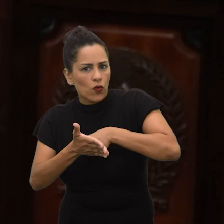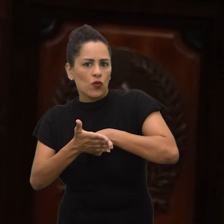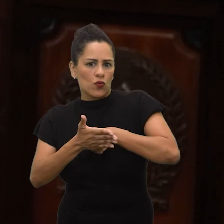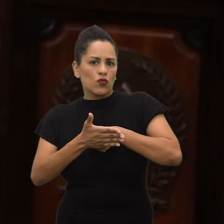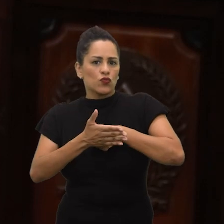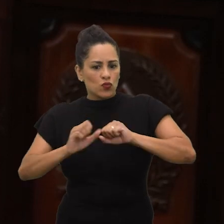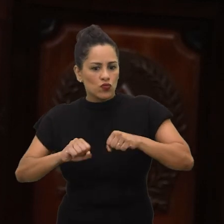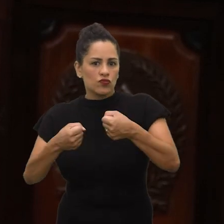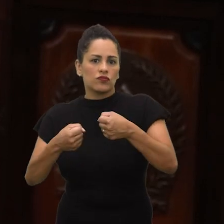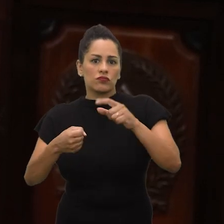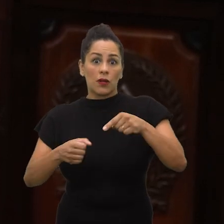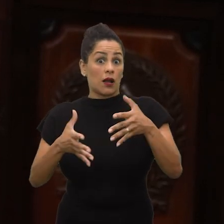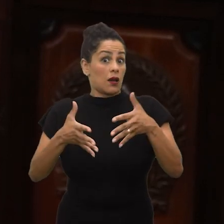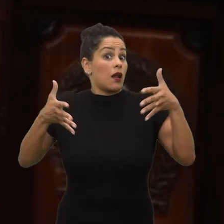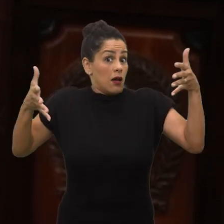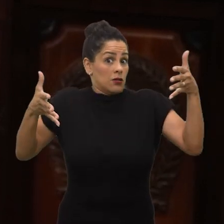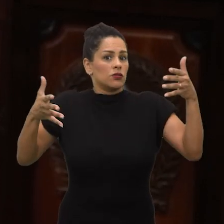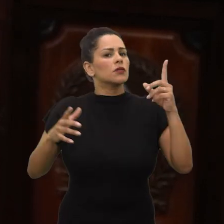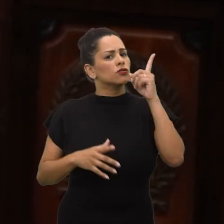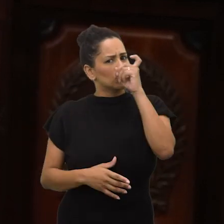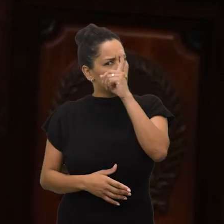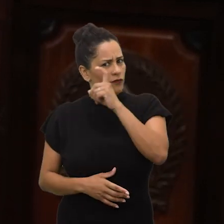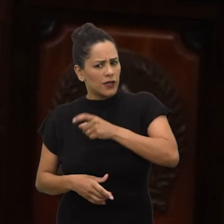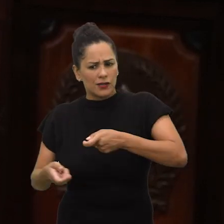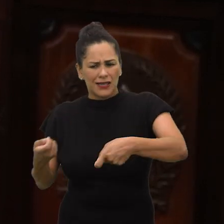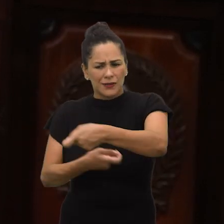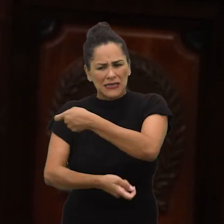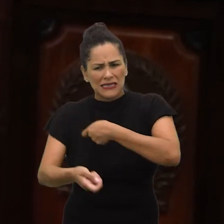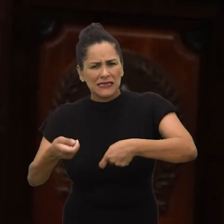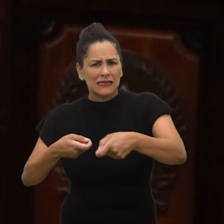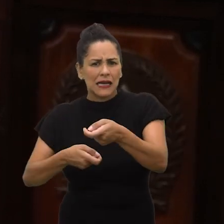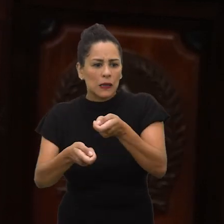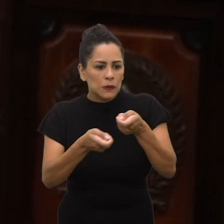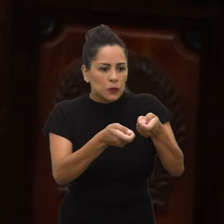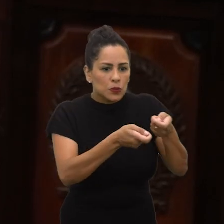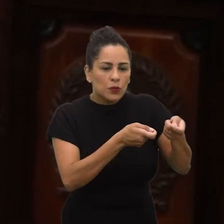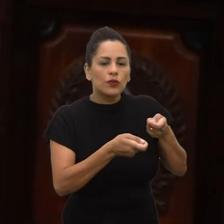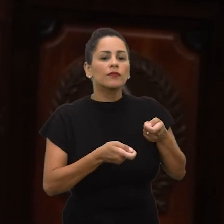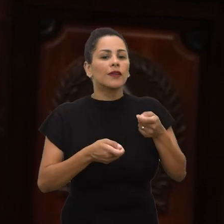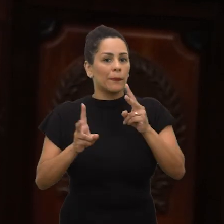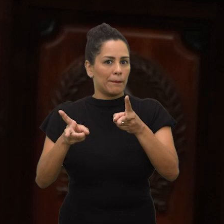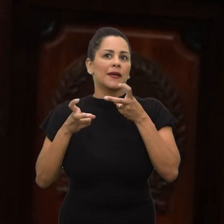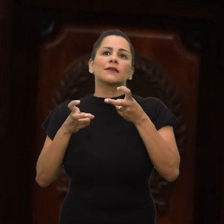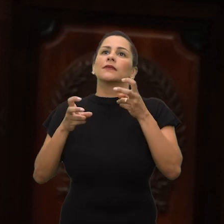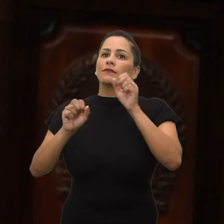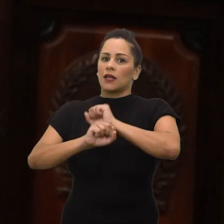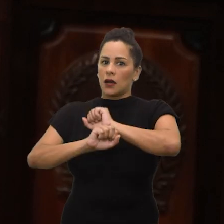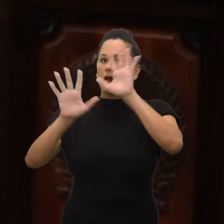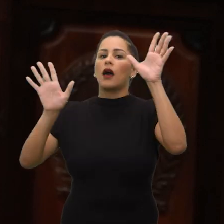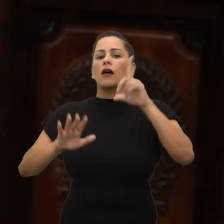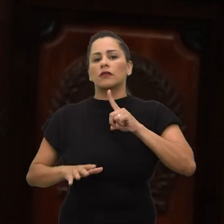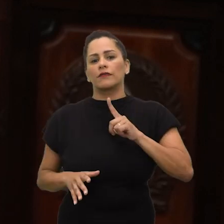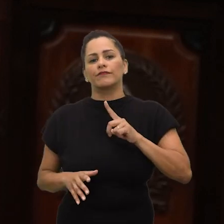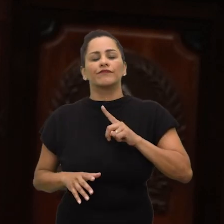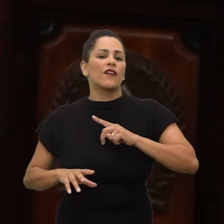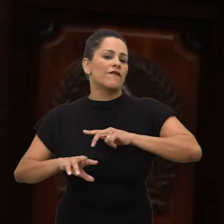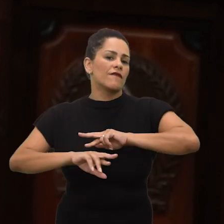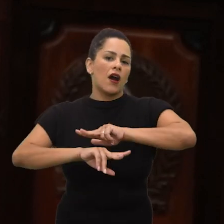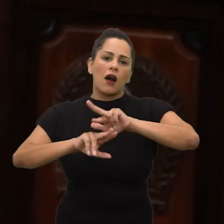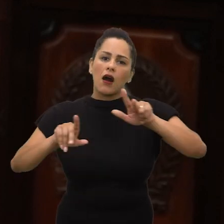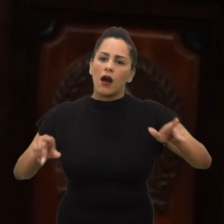né que é uma dificuldade enorme de administrá-lo né eu percebi isso claramente nem em vários